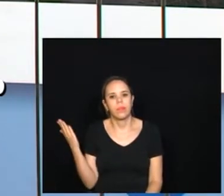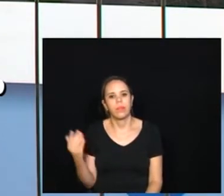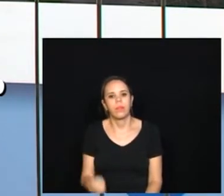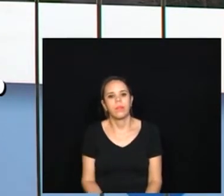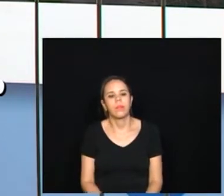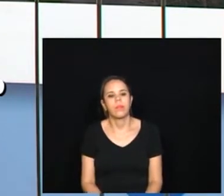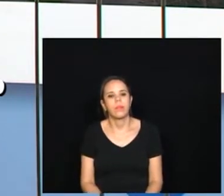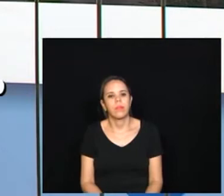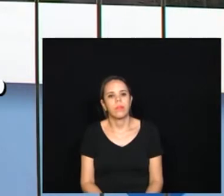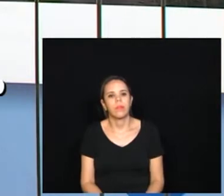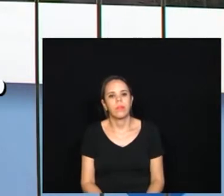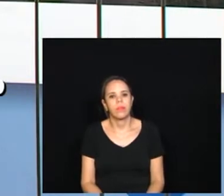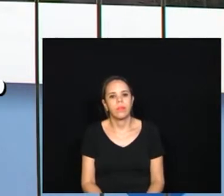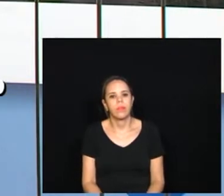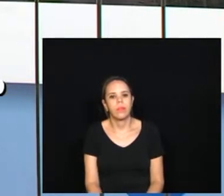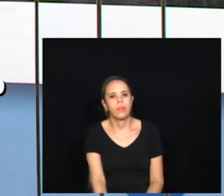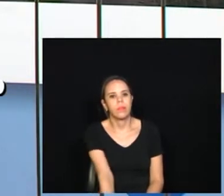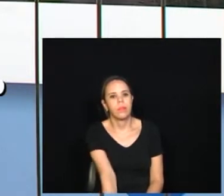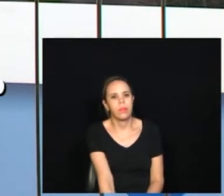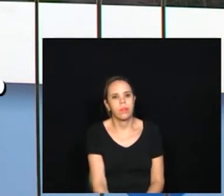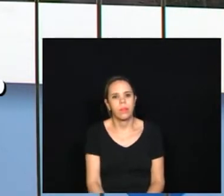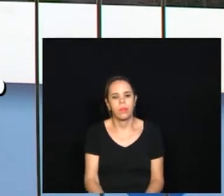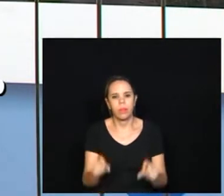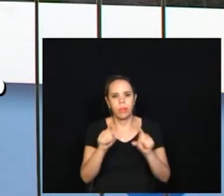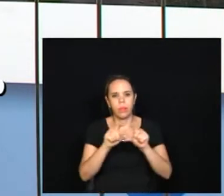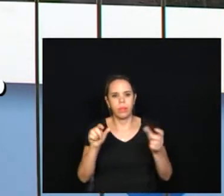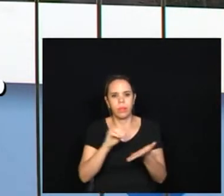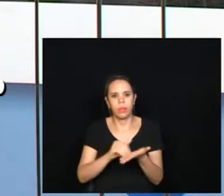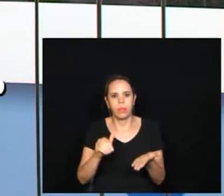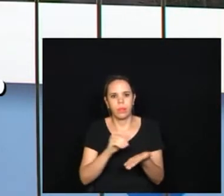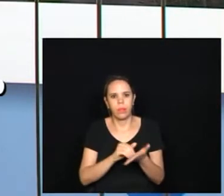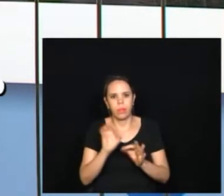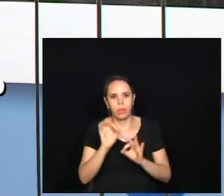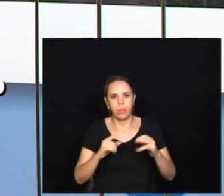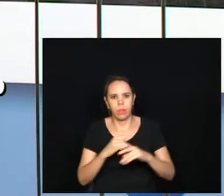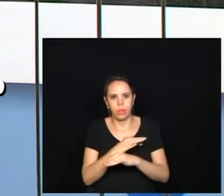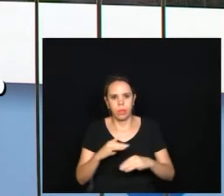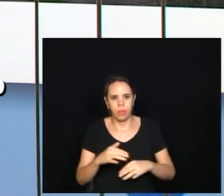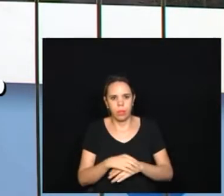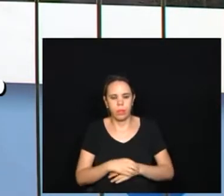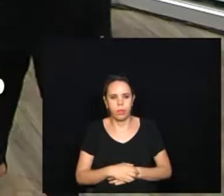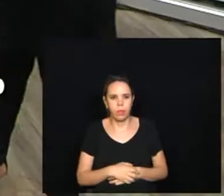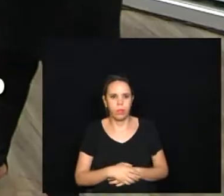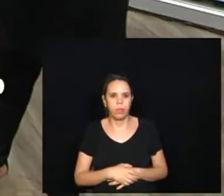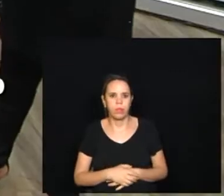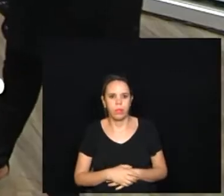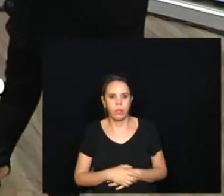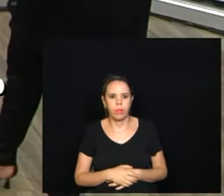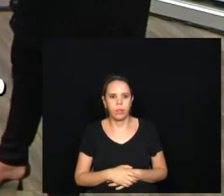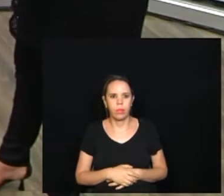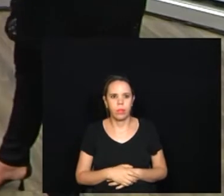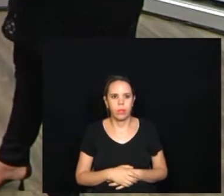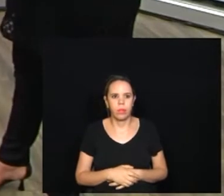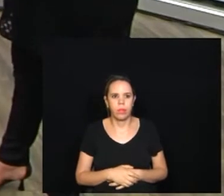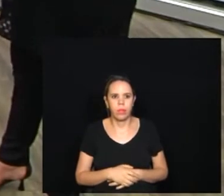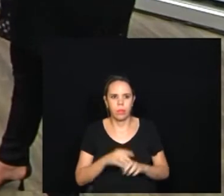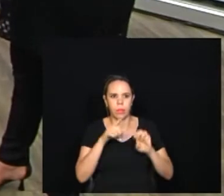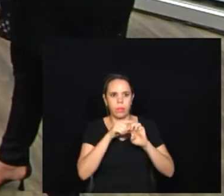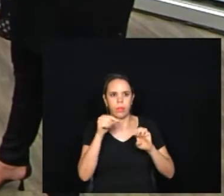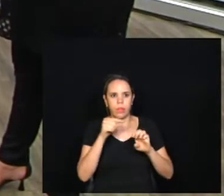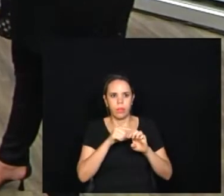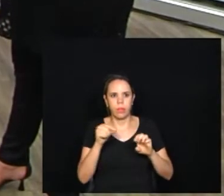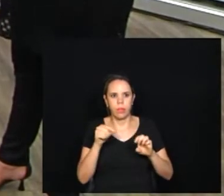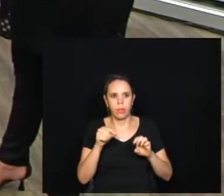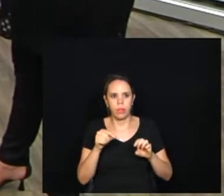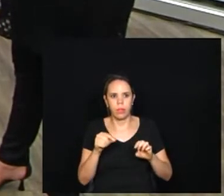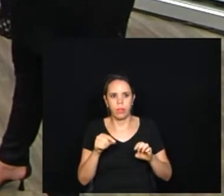campinas.sp.gov.br/governo/CEPLURB. CEPLURB, aí é a sigla da Secretaria de Planejamento e Urbanismo. E Mirna Abreu, os